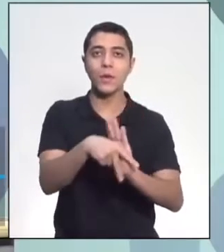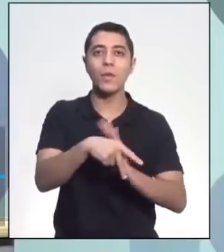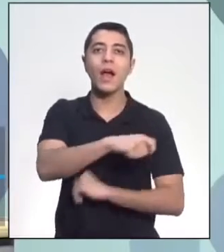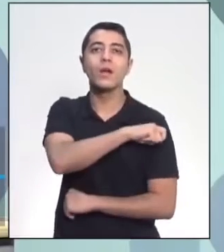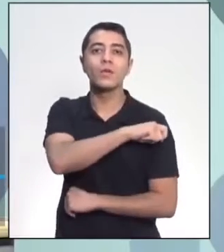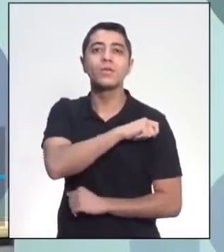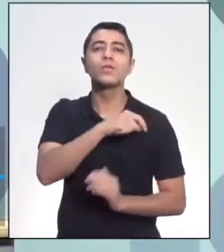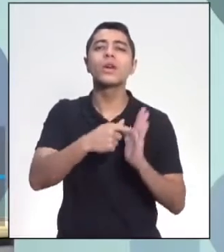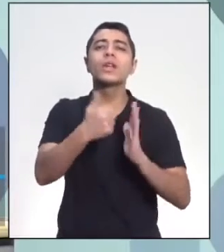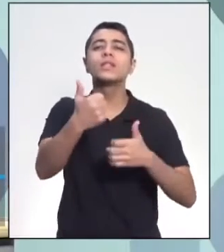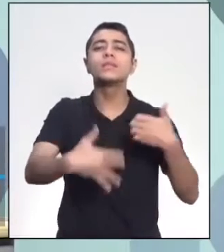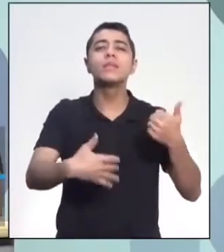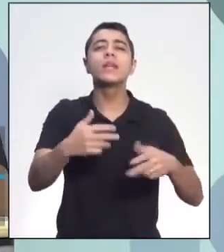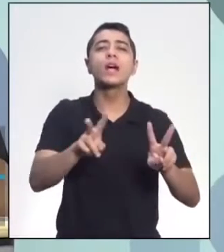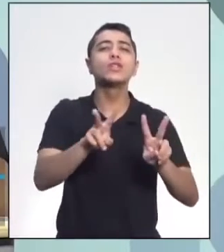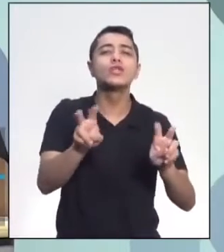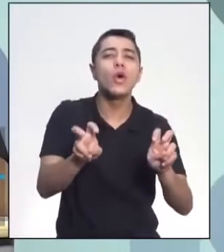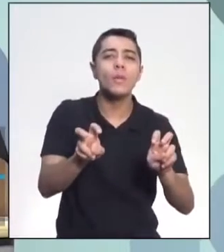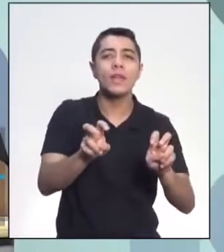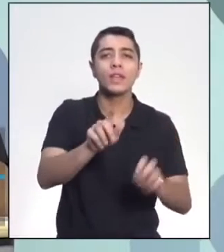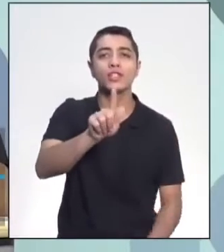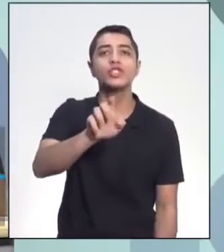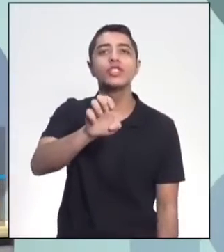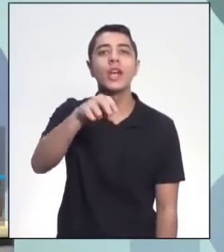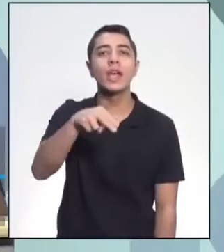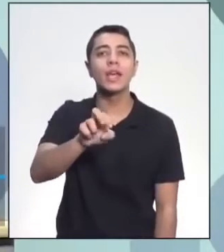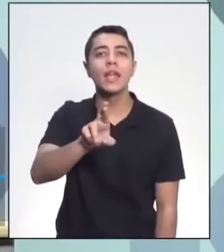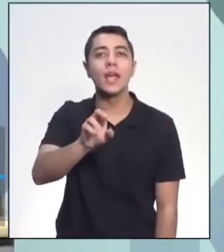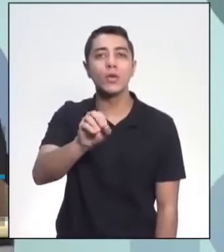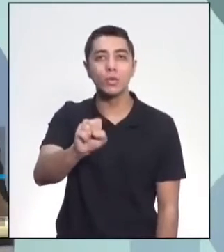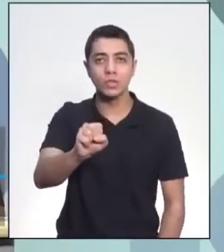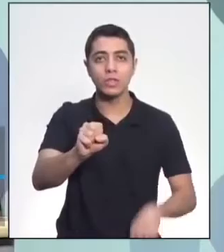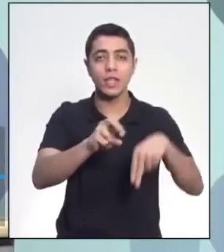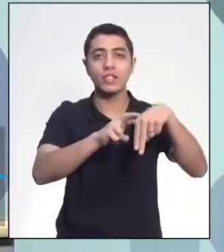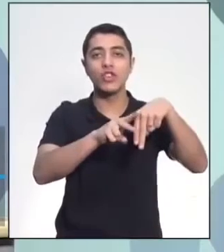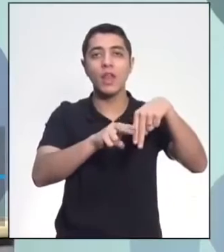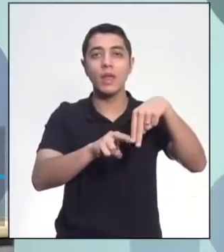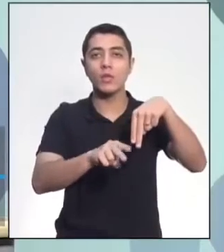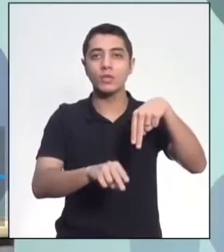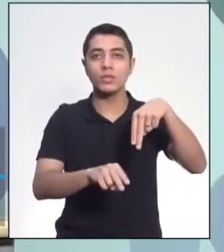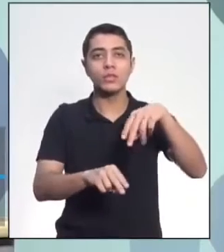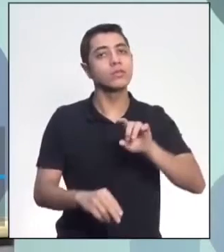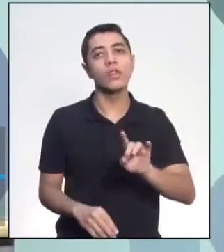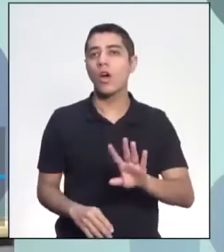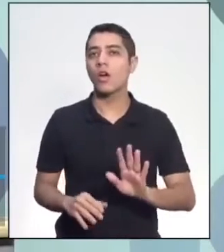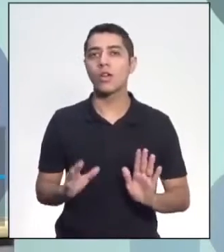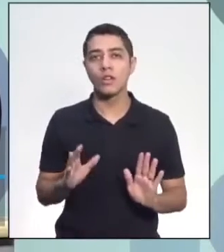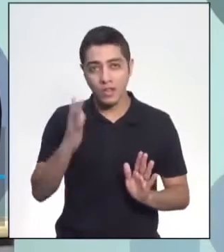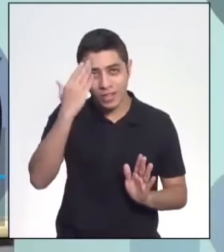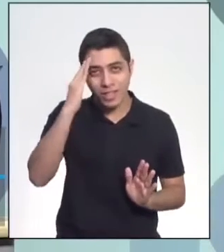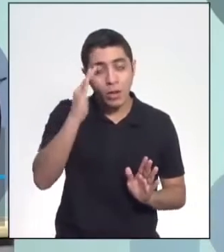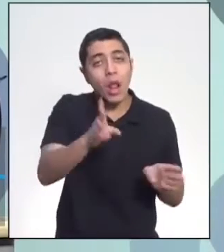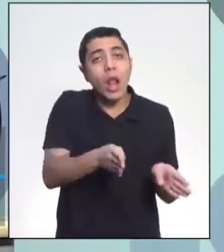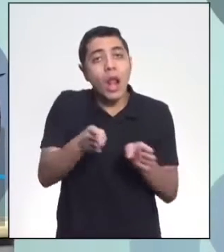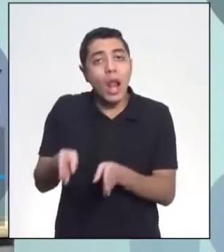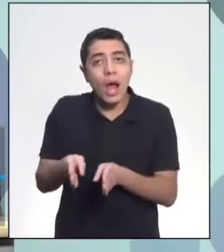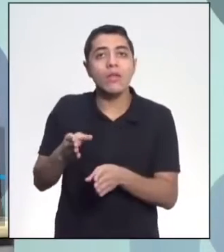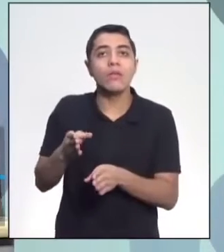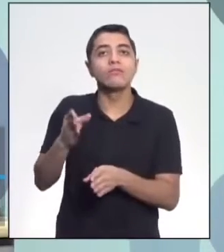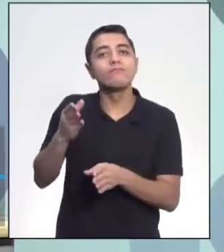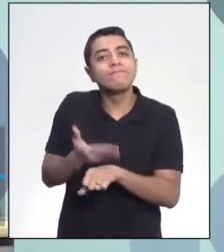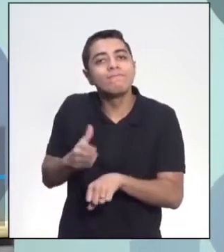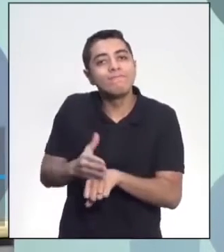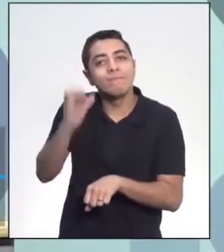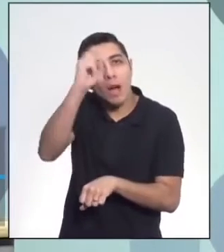começa a pincelar algo sobre o que a gente vai começar agora. E isso começa na situação de aprendizagem 2. Os professores,